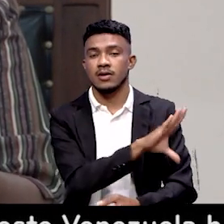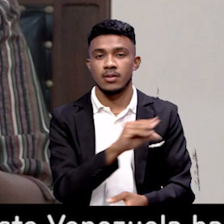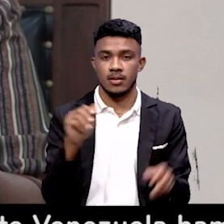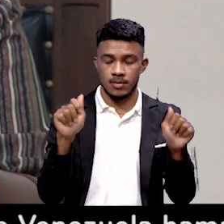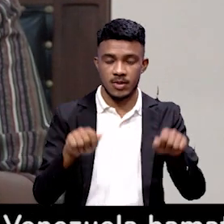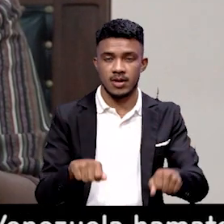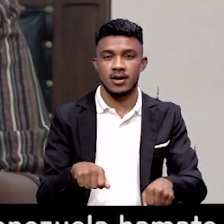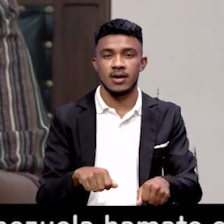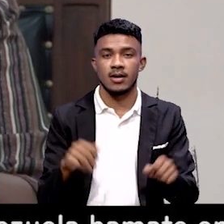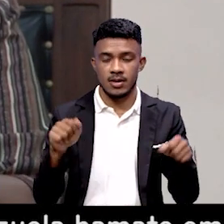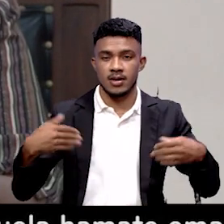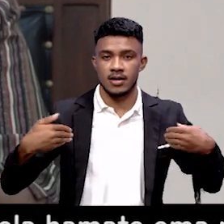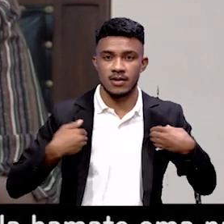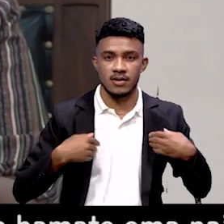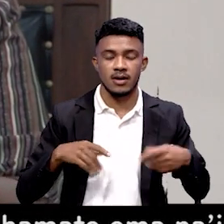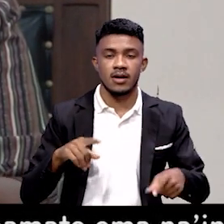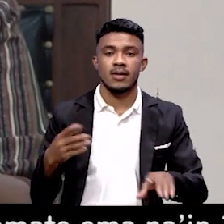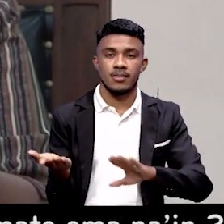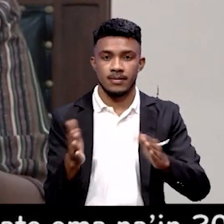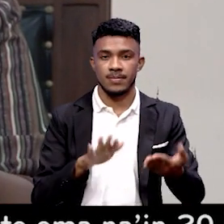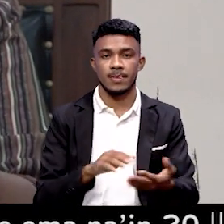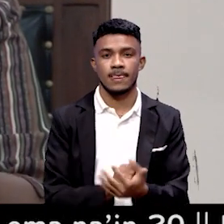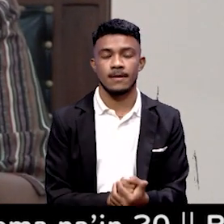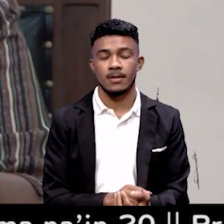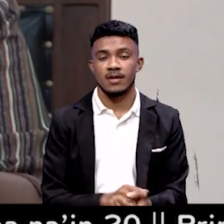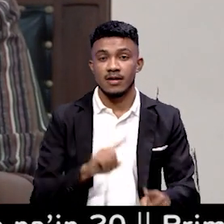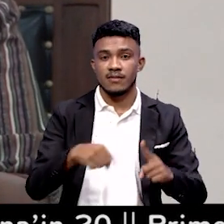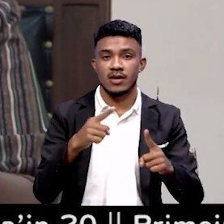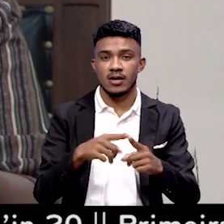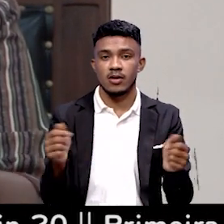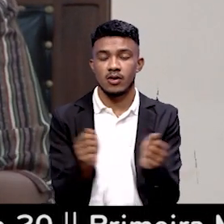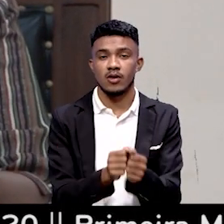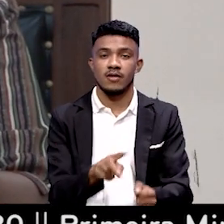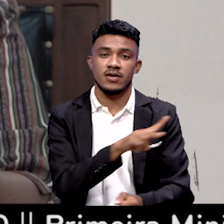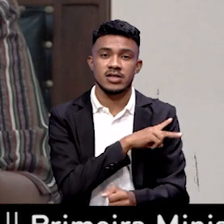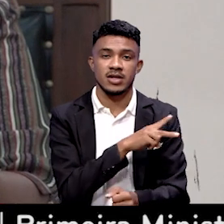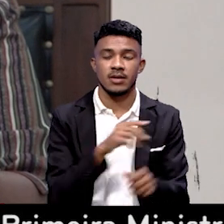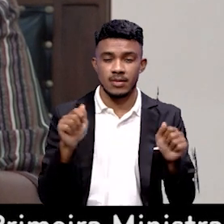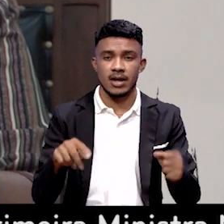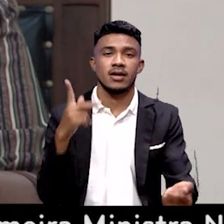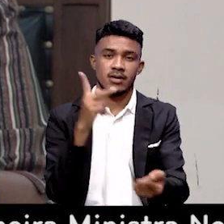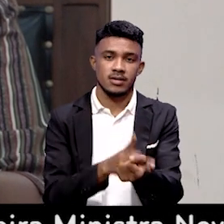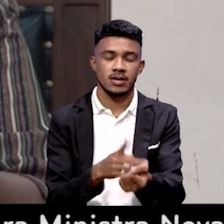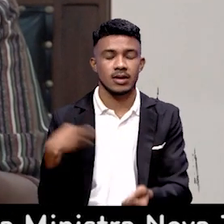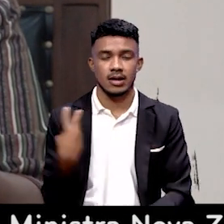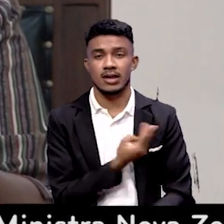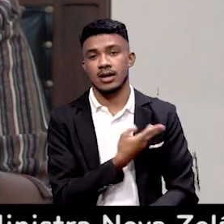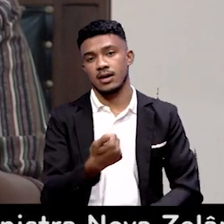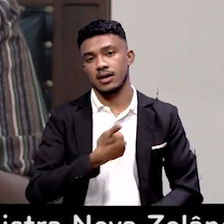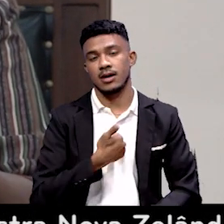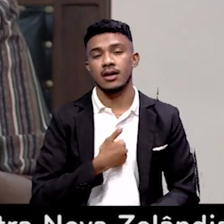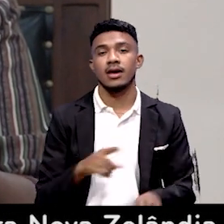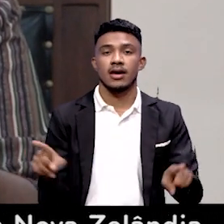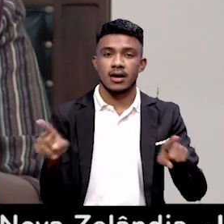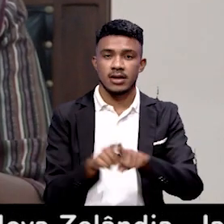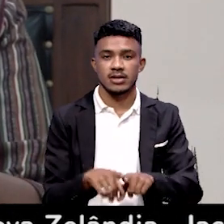a contexto de que vele salva e tene vida. Tam a vencer a vacina, automaticamente, protege a tenean. O alopu,